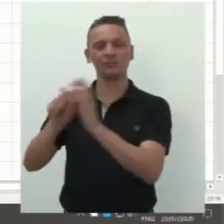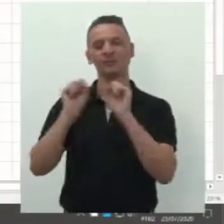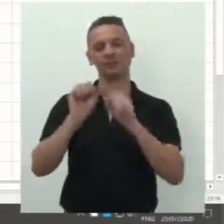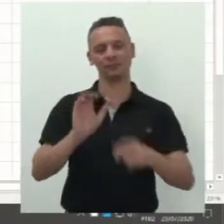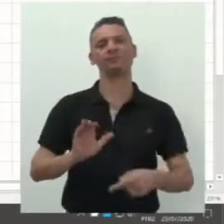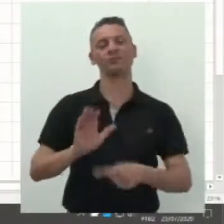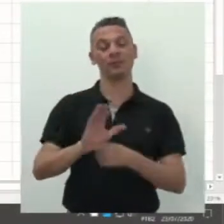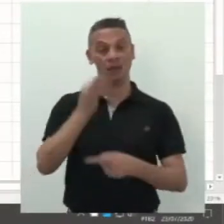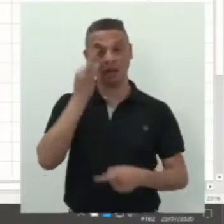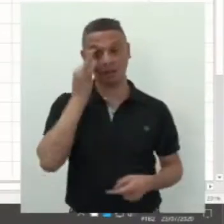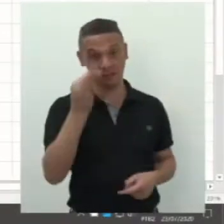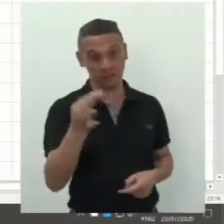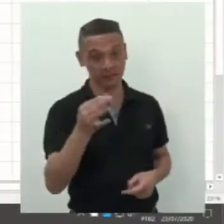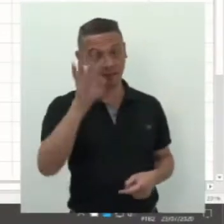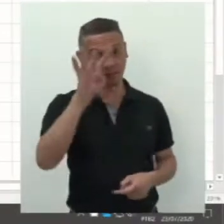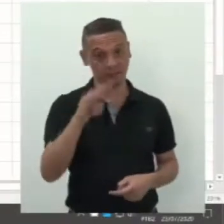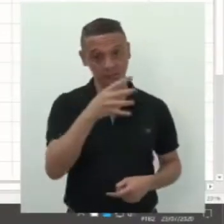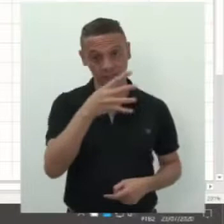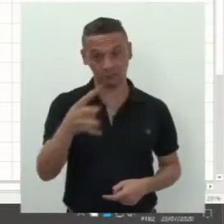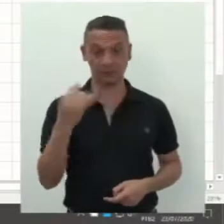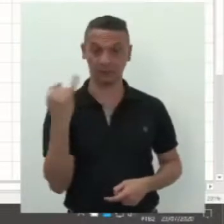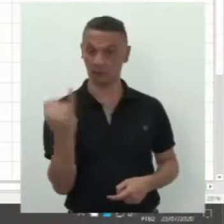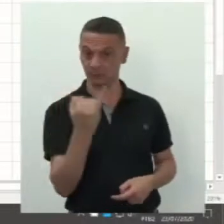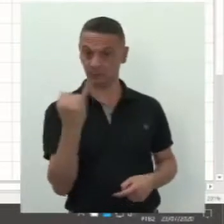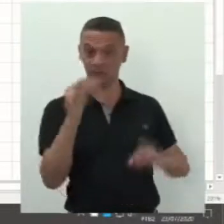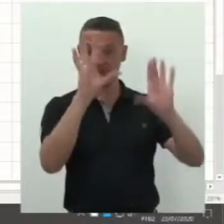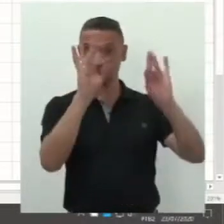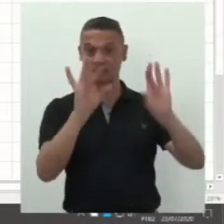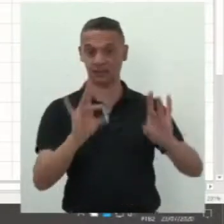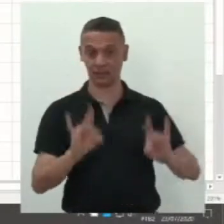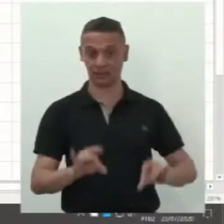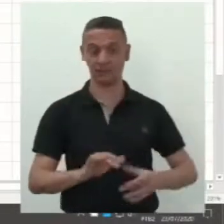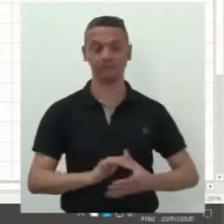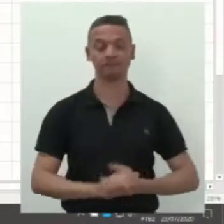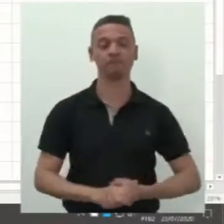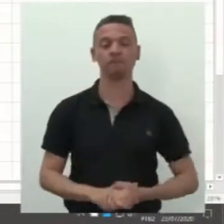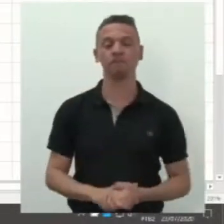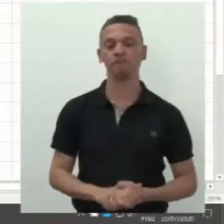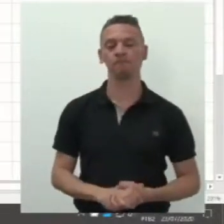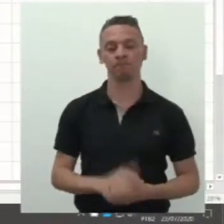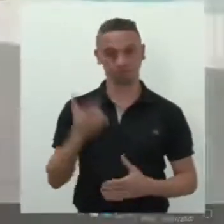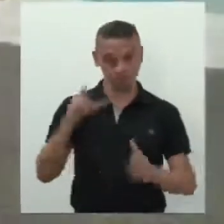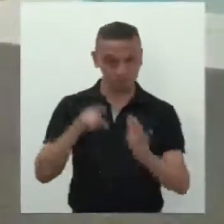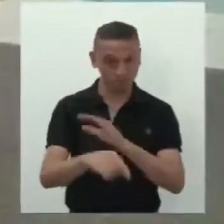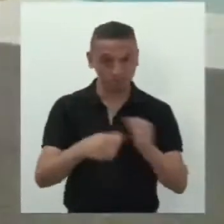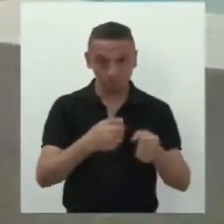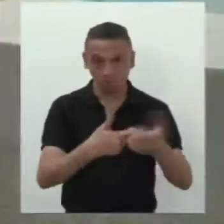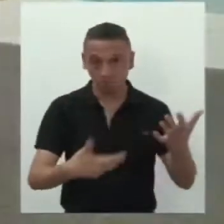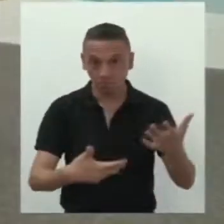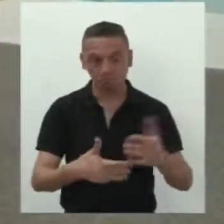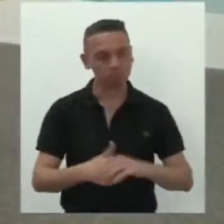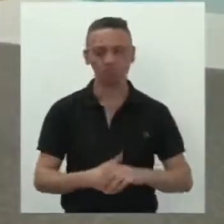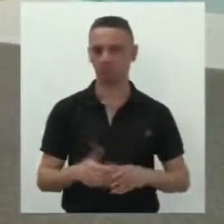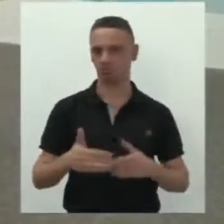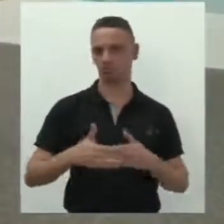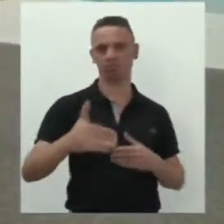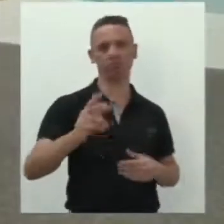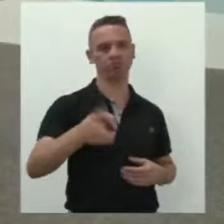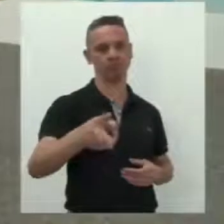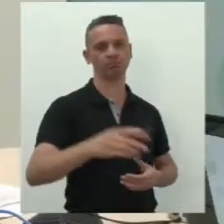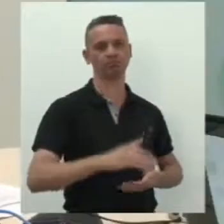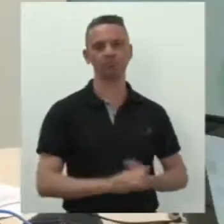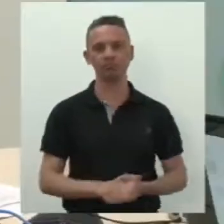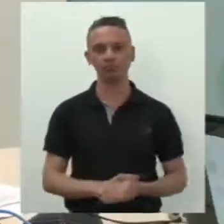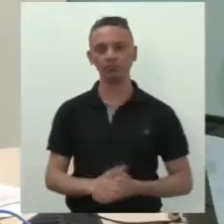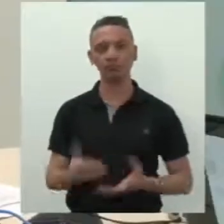tem que estar atento a esses detalhes aqui, tá bom? Mais alguma pergunta? Não, podemos seguir. Tá bom. Bom, vamos lá